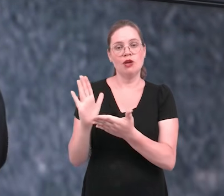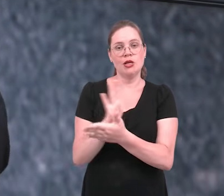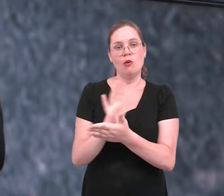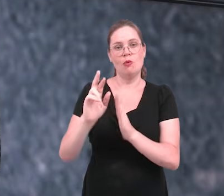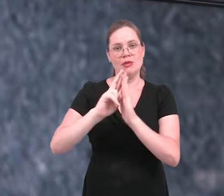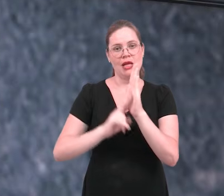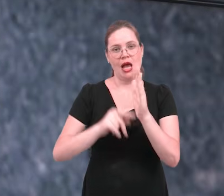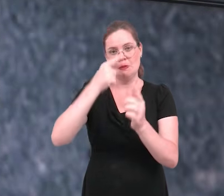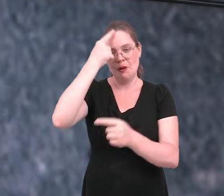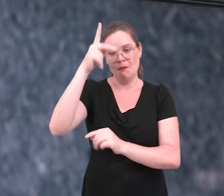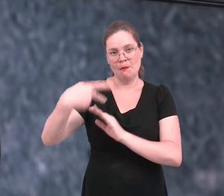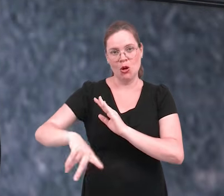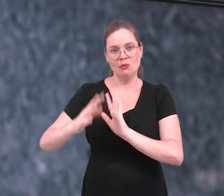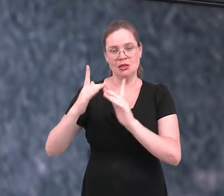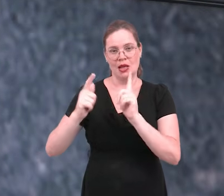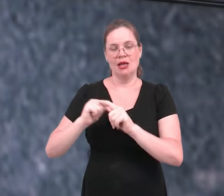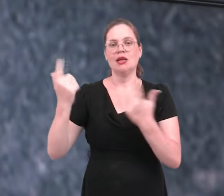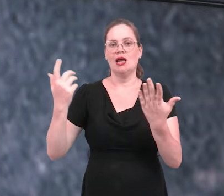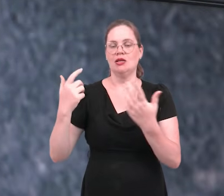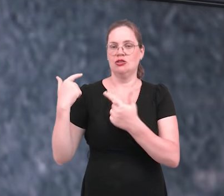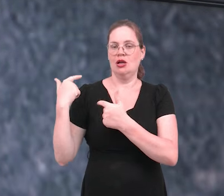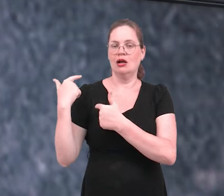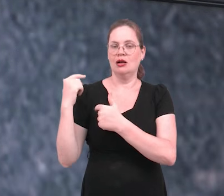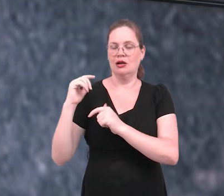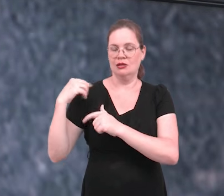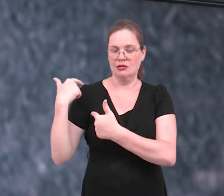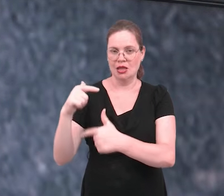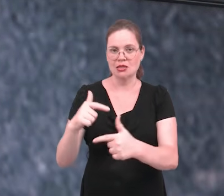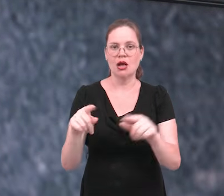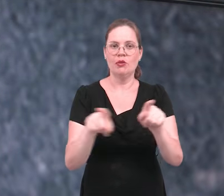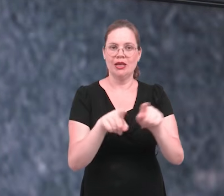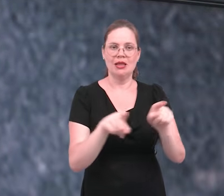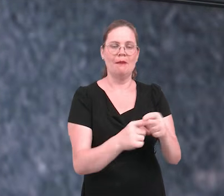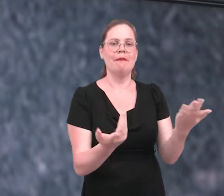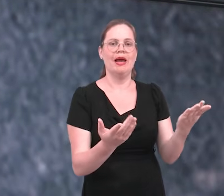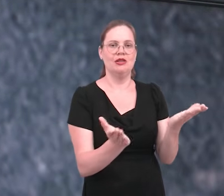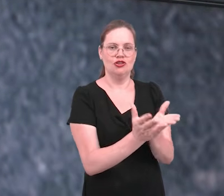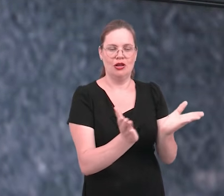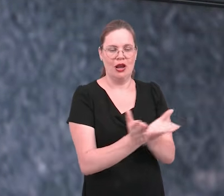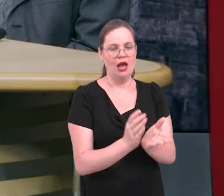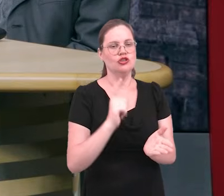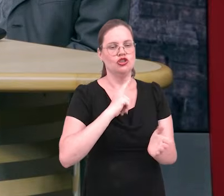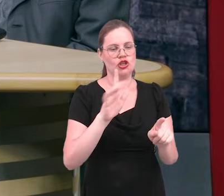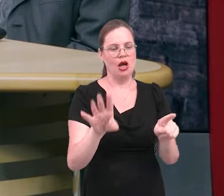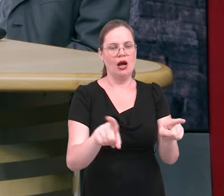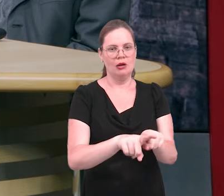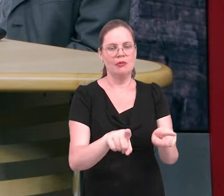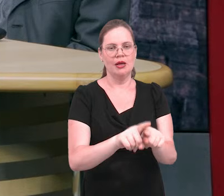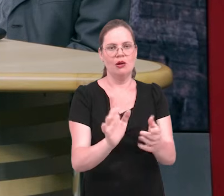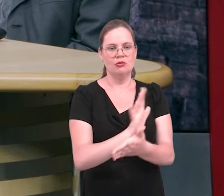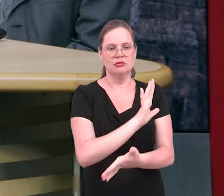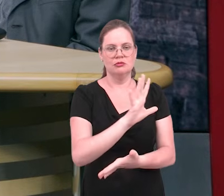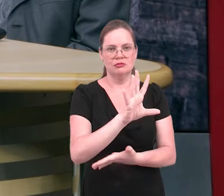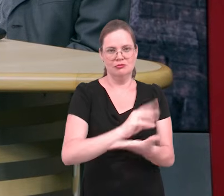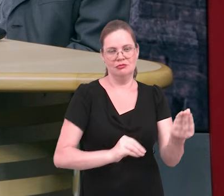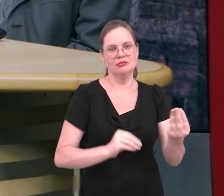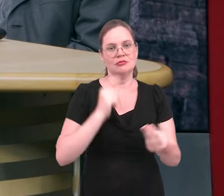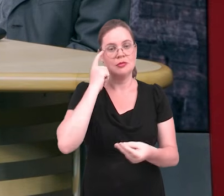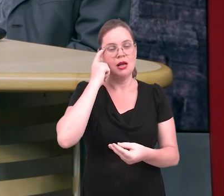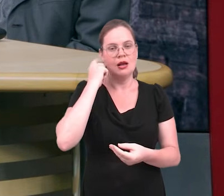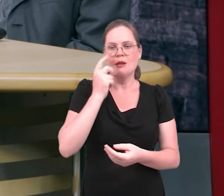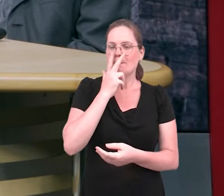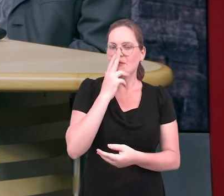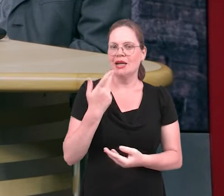mas manteve uma estrutura ainda muito parecida com a católica. Parecendo mais, embora não é a mesma situação, parece mais o casamento de